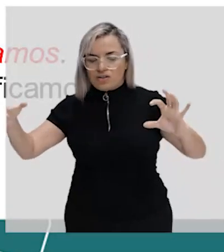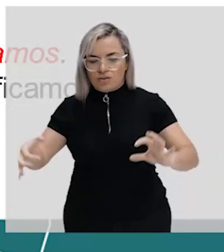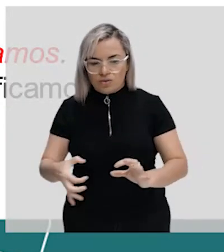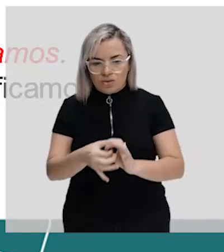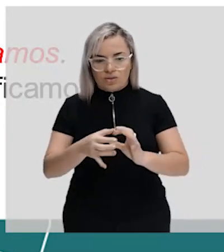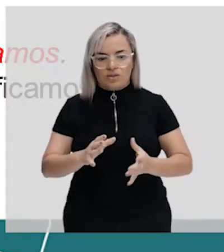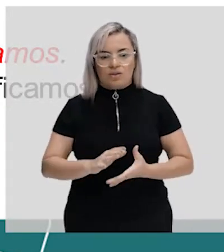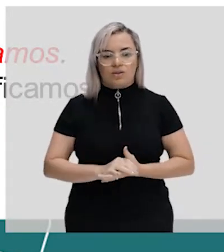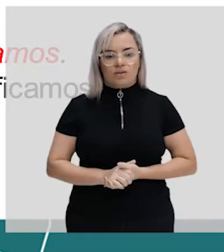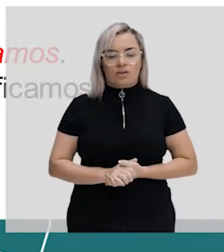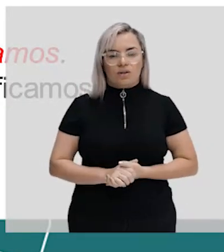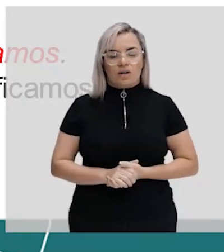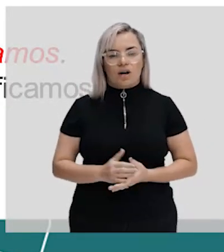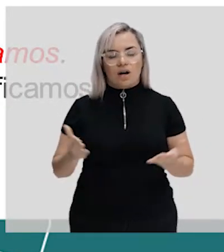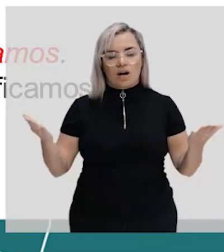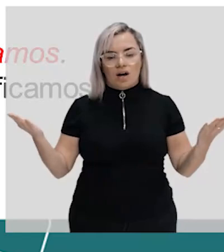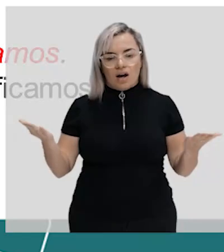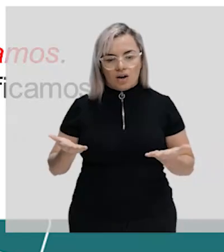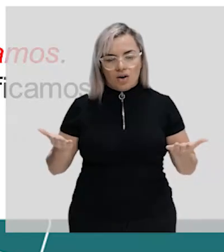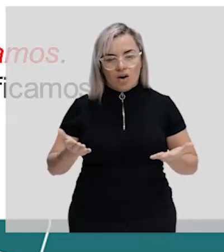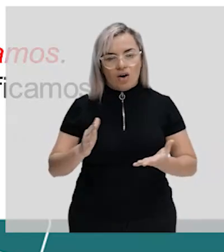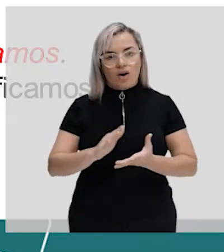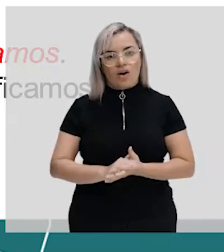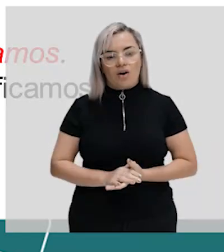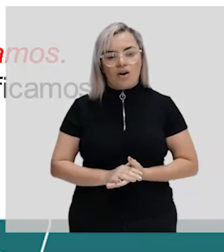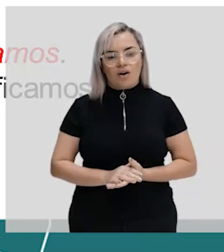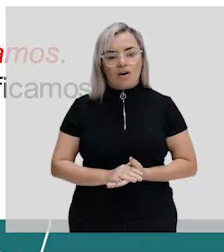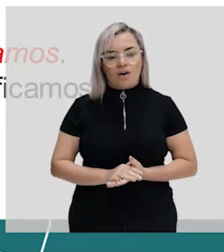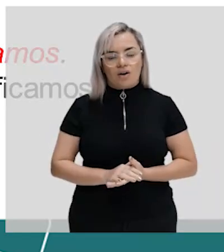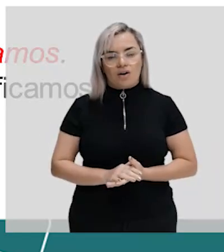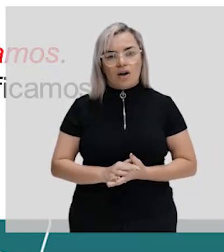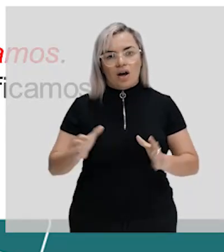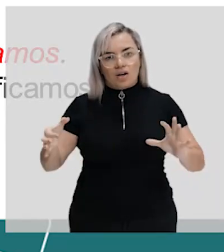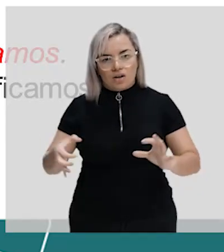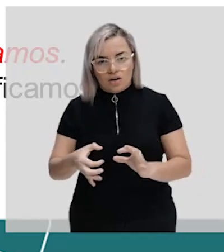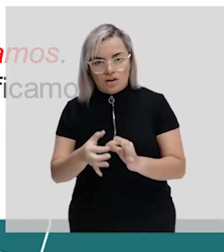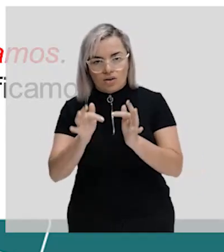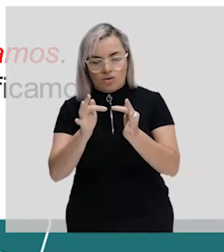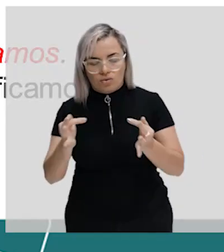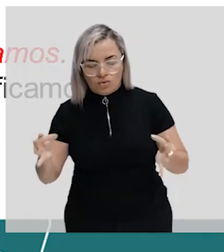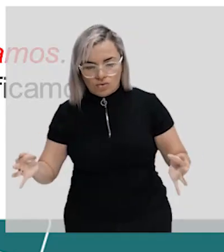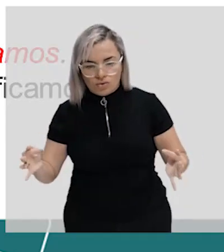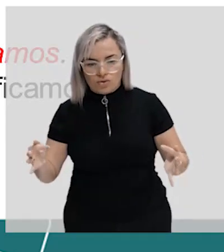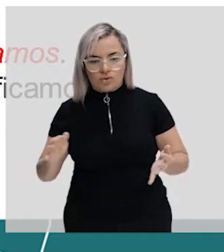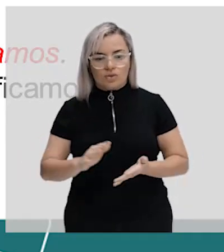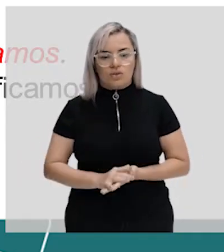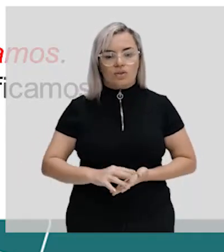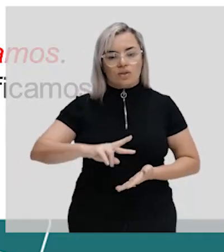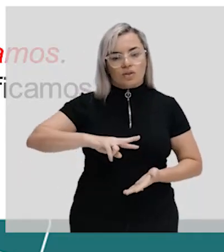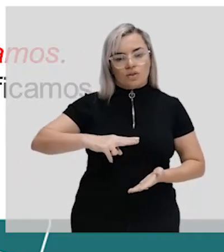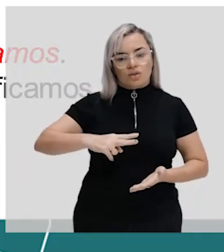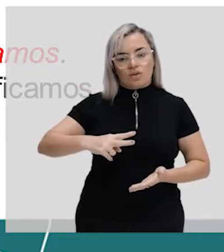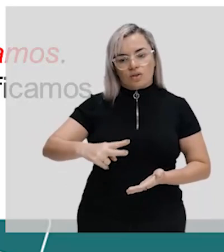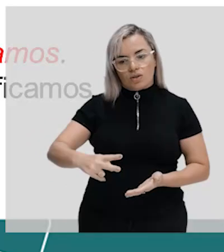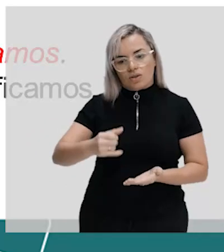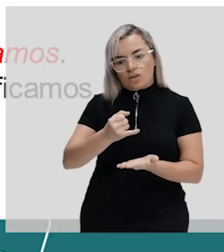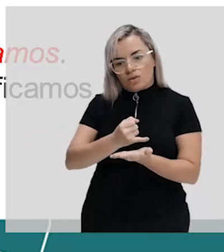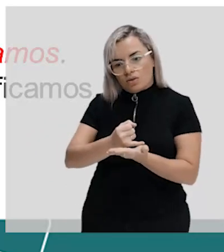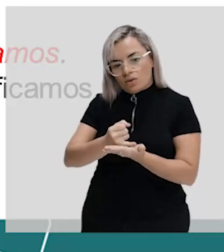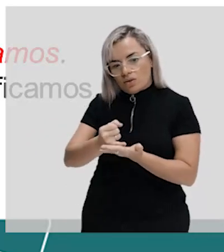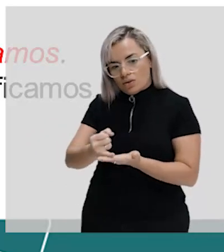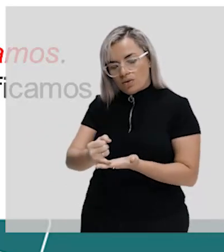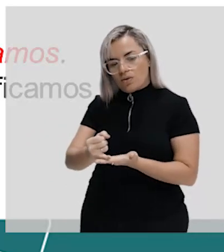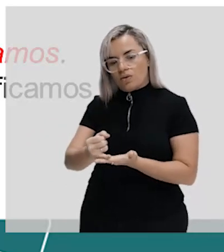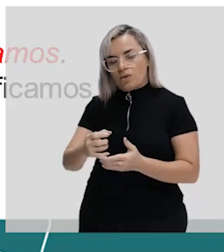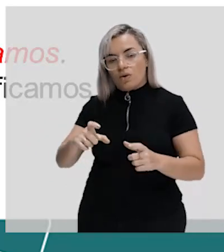Consecutivas são aquelas conjunções que introduzem uma oração subordinada que expressa o efeito